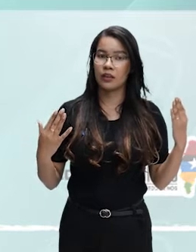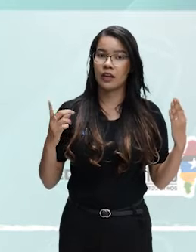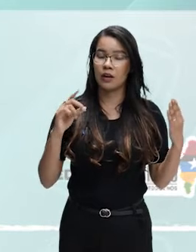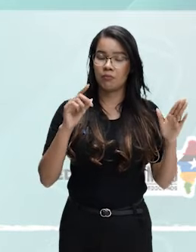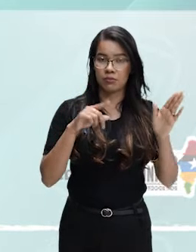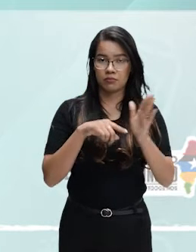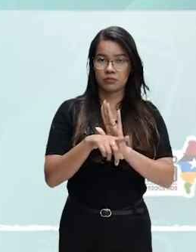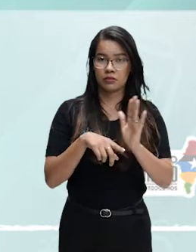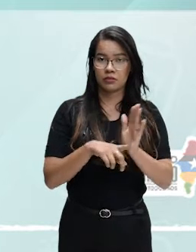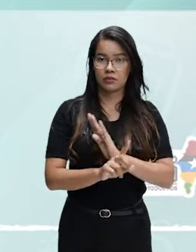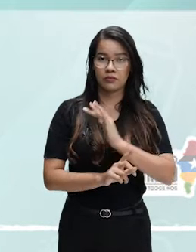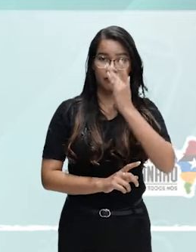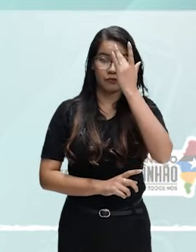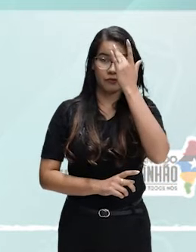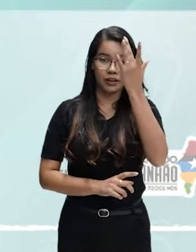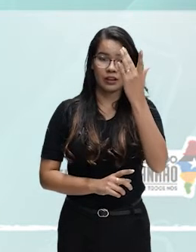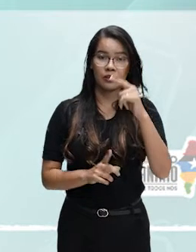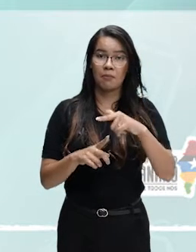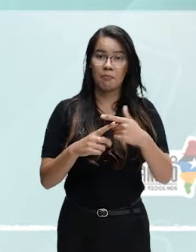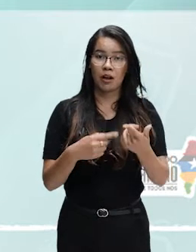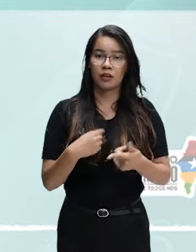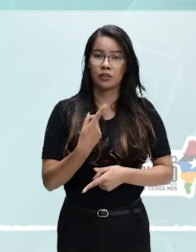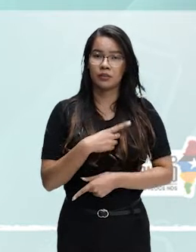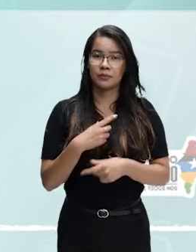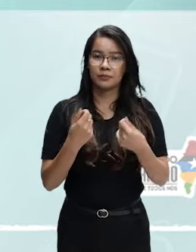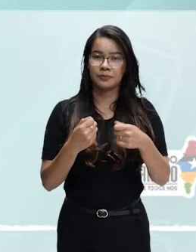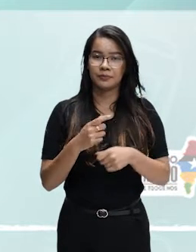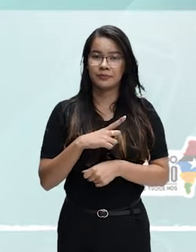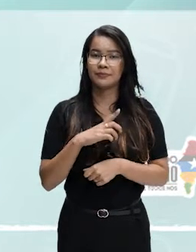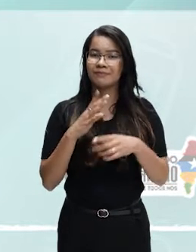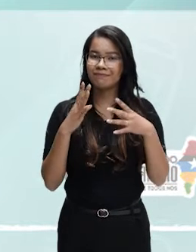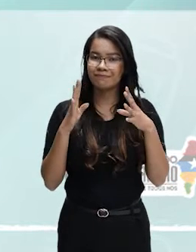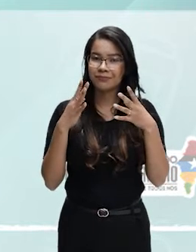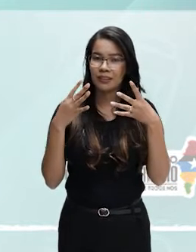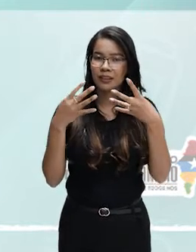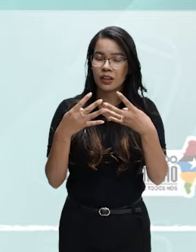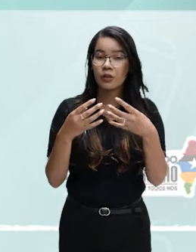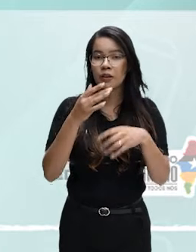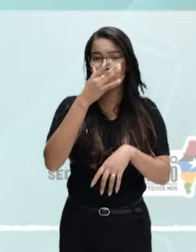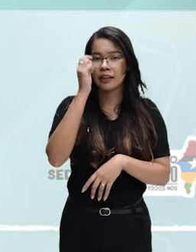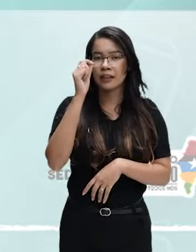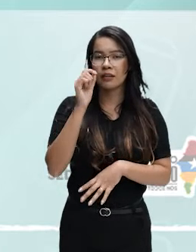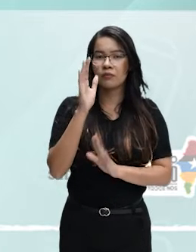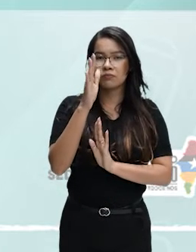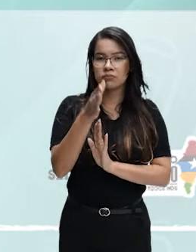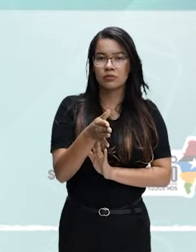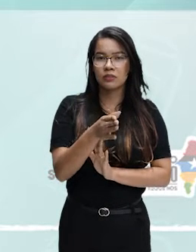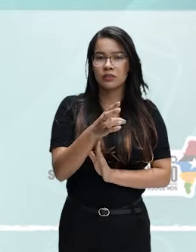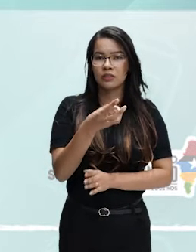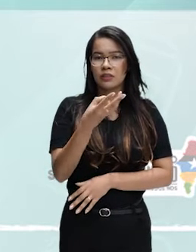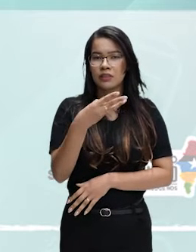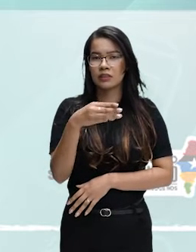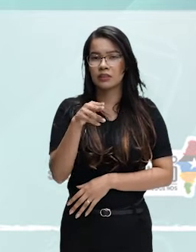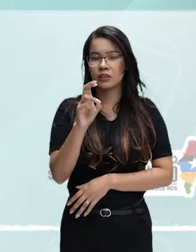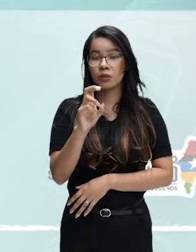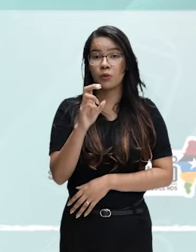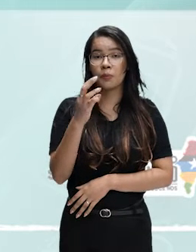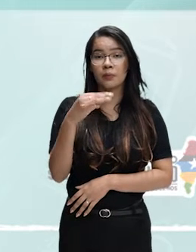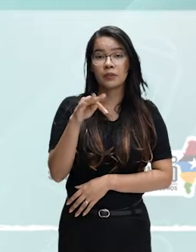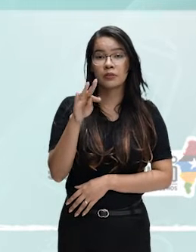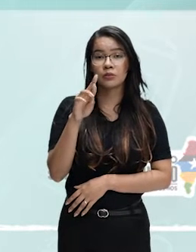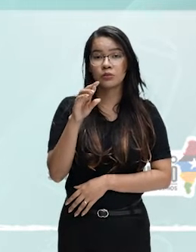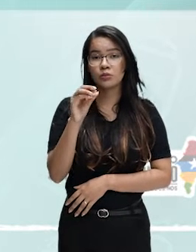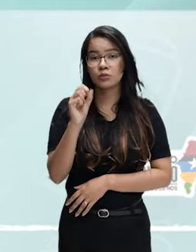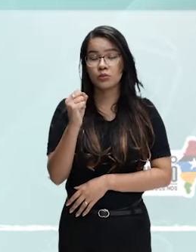questão fácil, mas a gente tem que prestar atenção que ele atinge os 35 metros, tanto quanto ele sobe, quanto